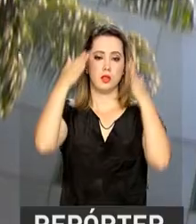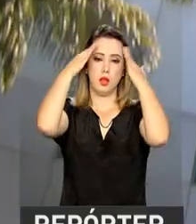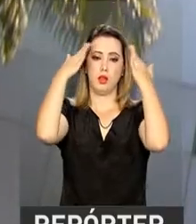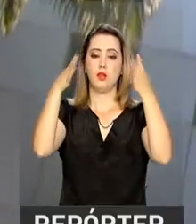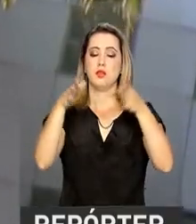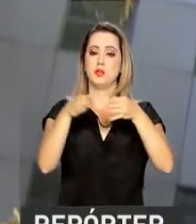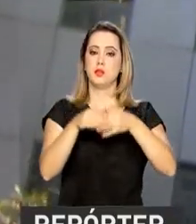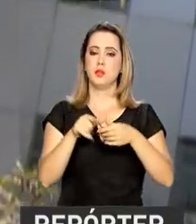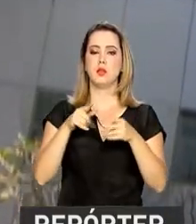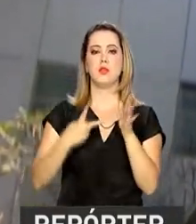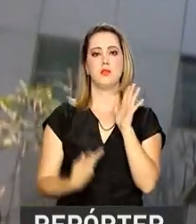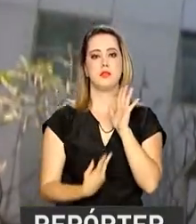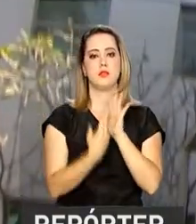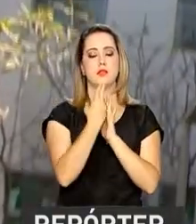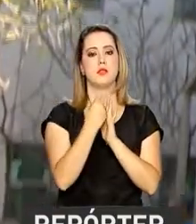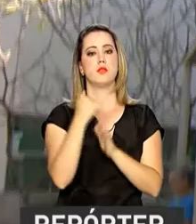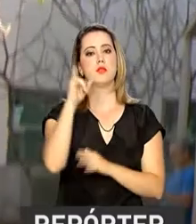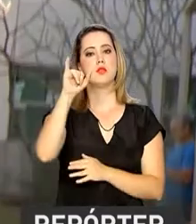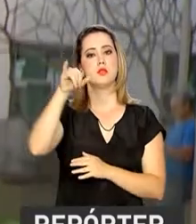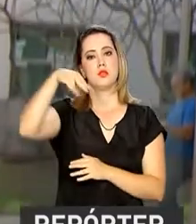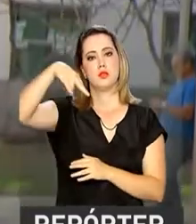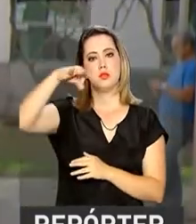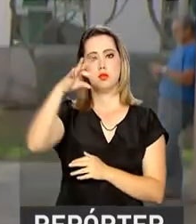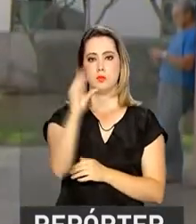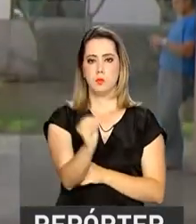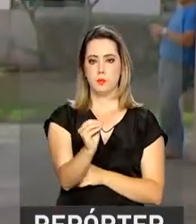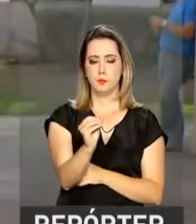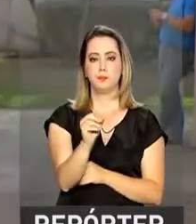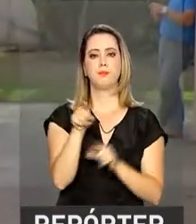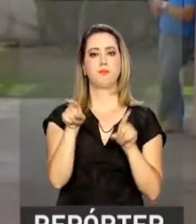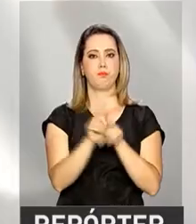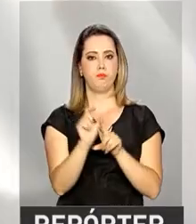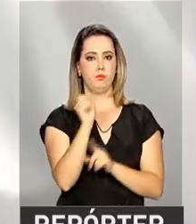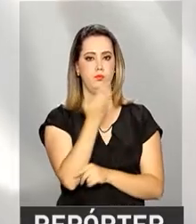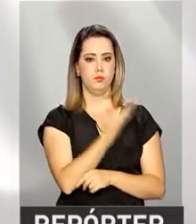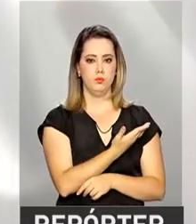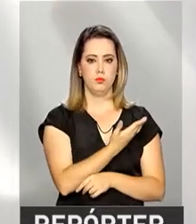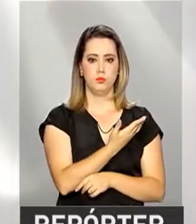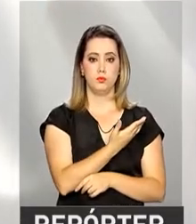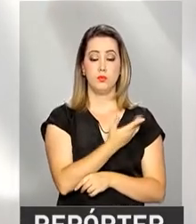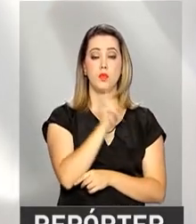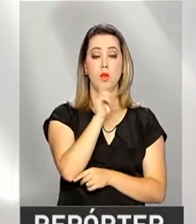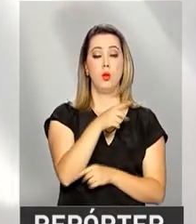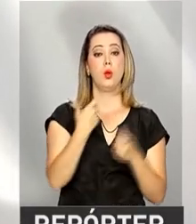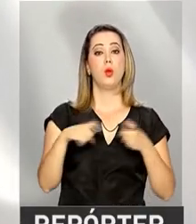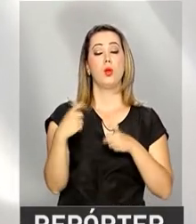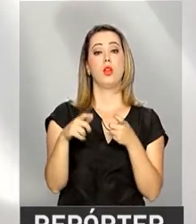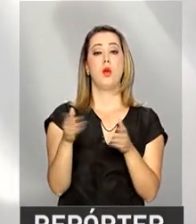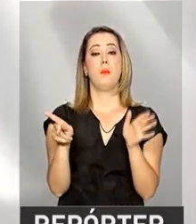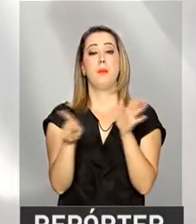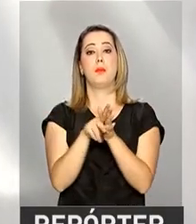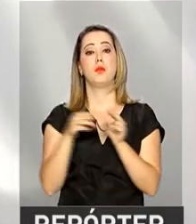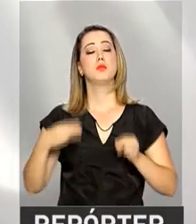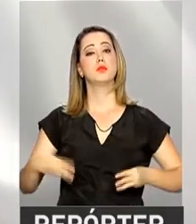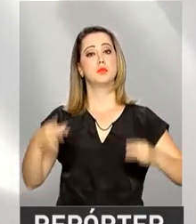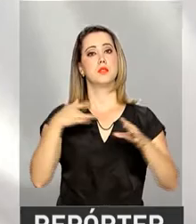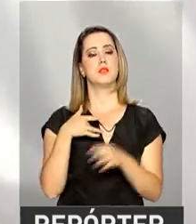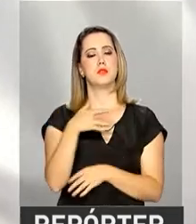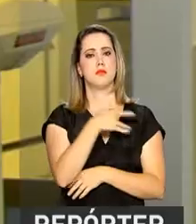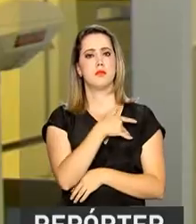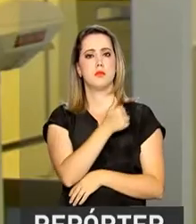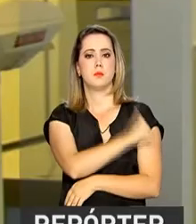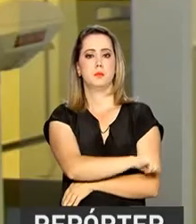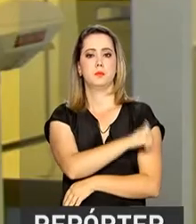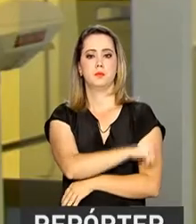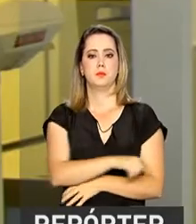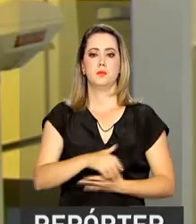Zika a operar no Instituto Nacional de Traumatologia e Ortopedia, o INTO, unidade do Ministério da Saúde, no Rio de Janeiro.